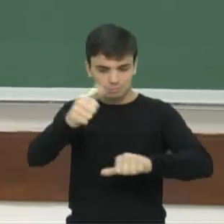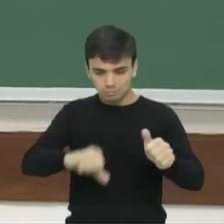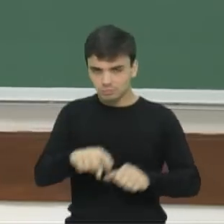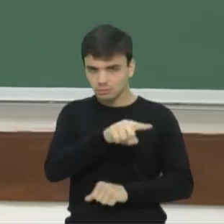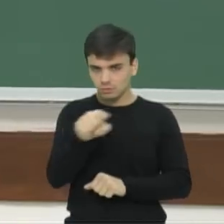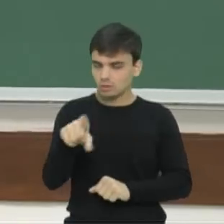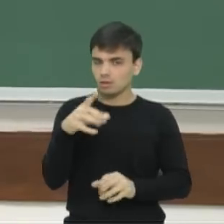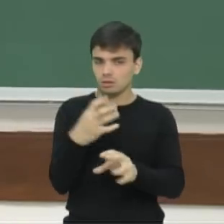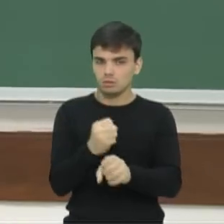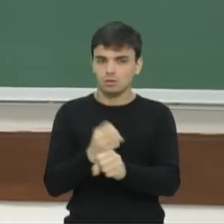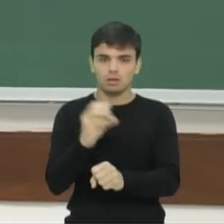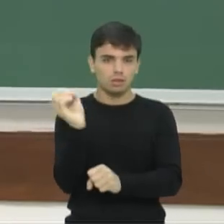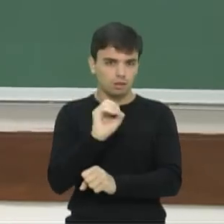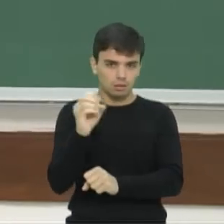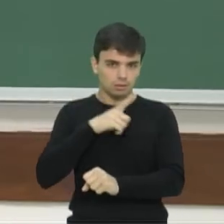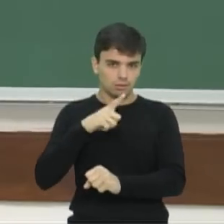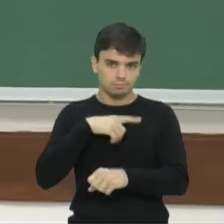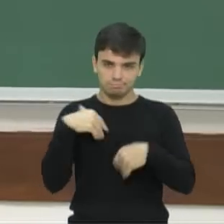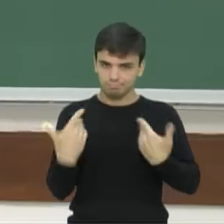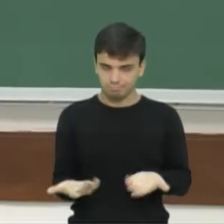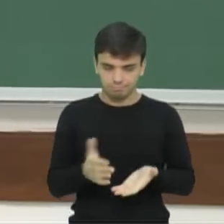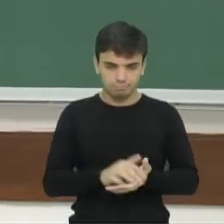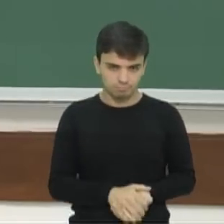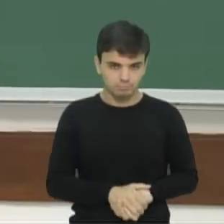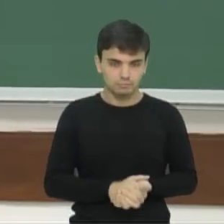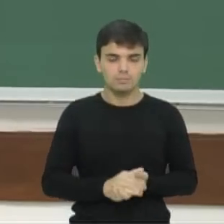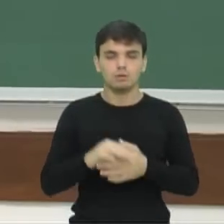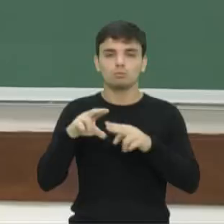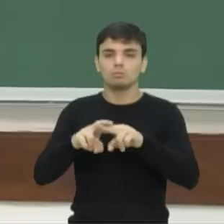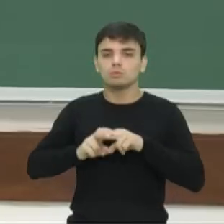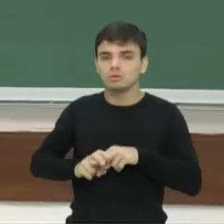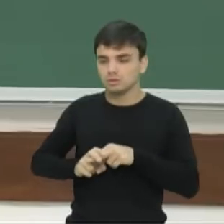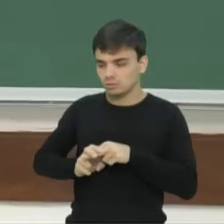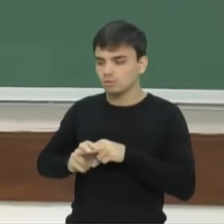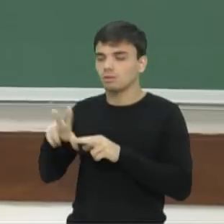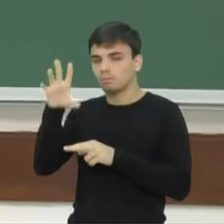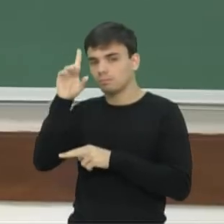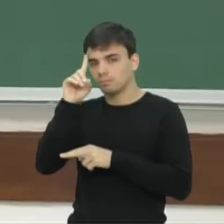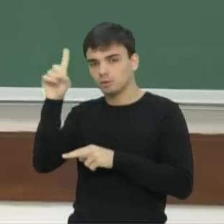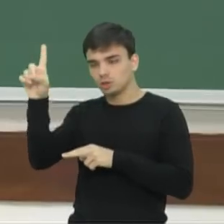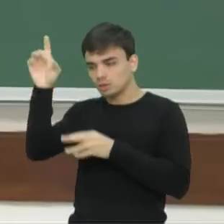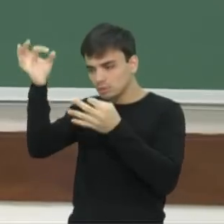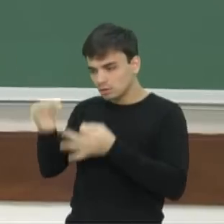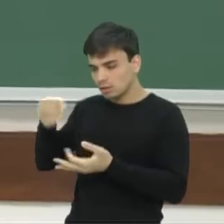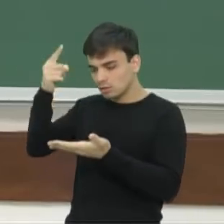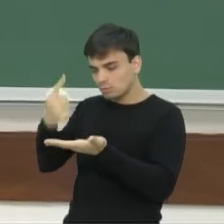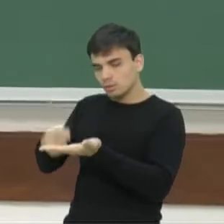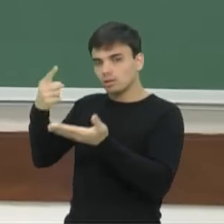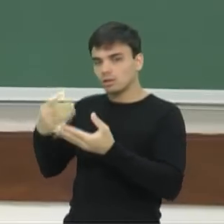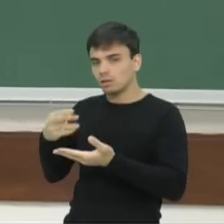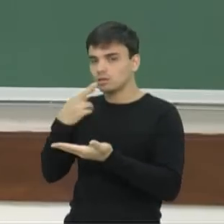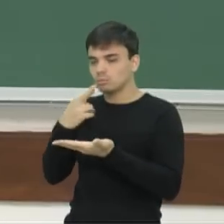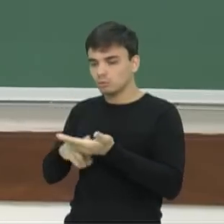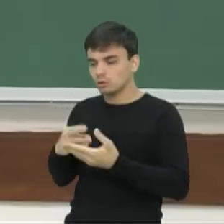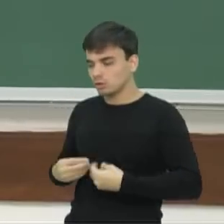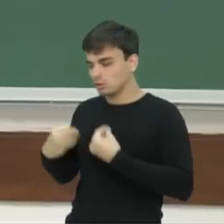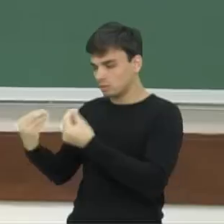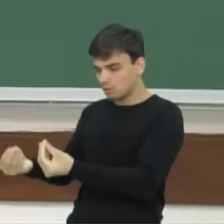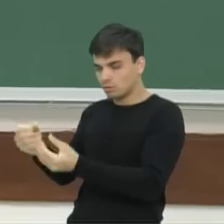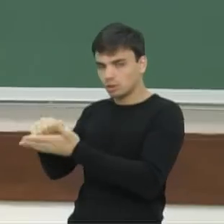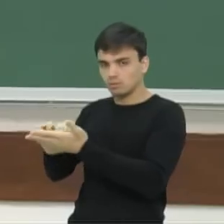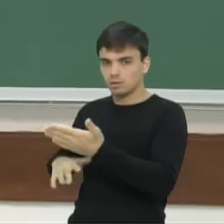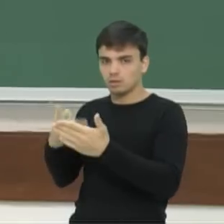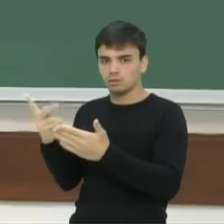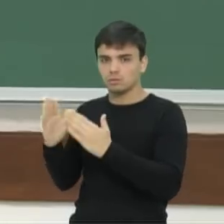ter nota no trimestre. Então, é importante retirar as atividades, ver o dia certinho, realizar as atividades e devolvê-las para a